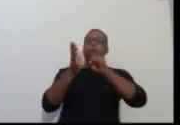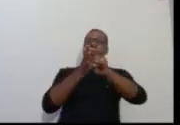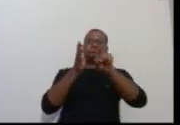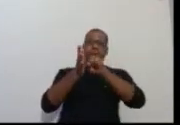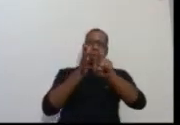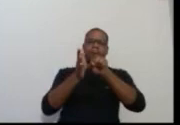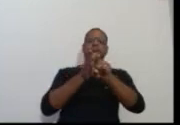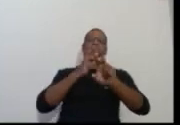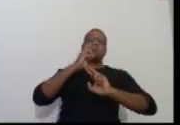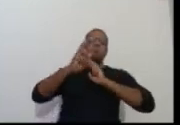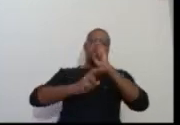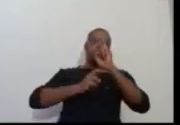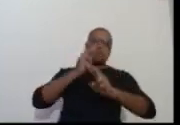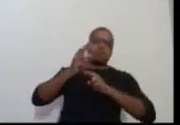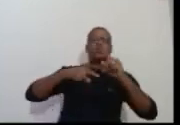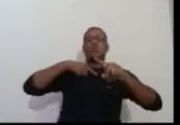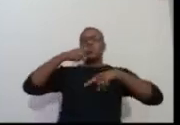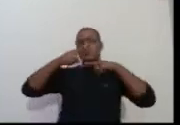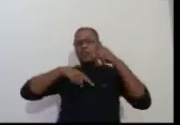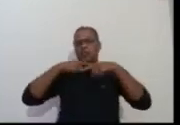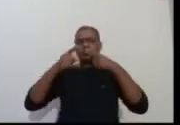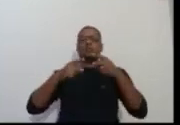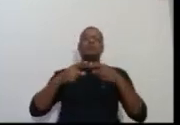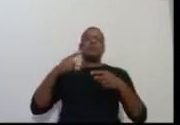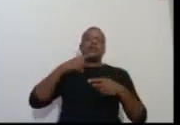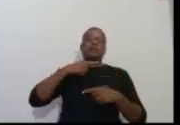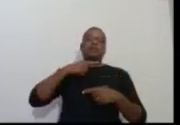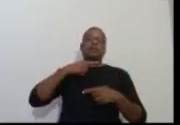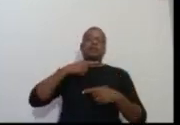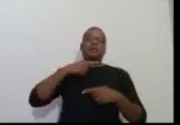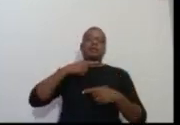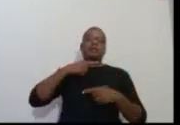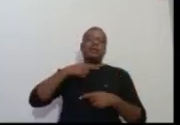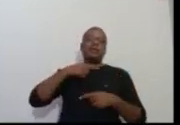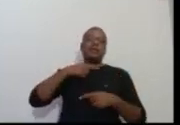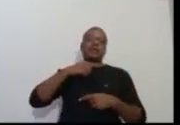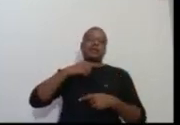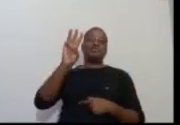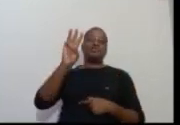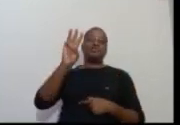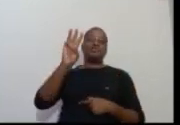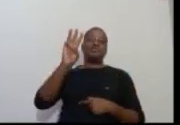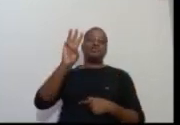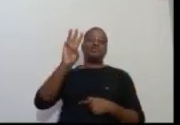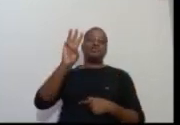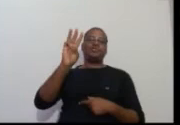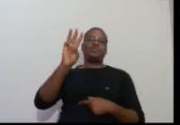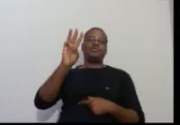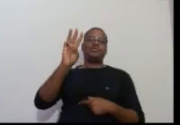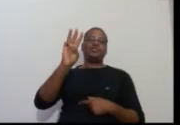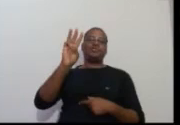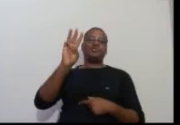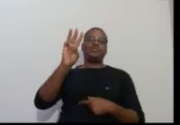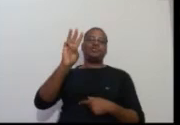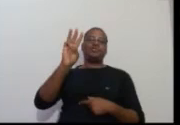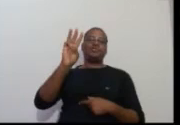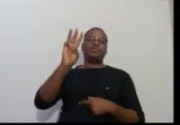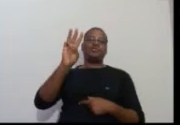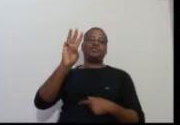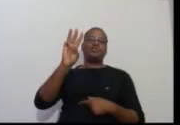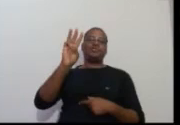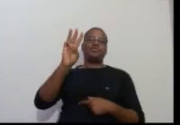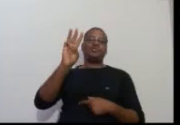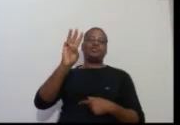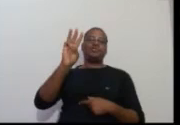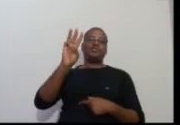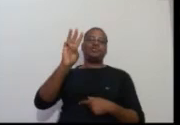Tá? Para nós aqui, nós passaremos para os nossos palestrantes. A equipe de moderadores segue à sua disposição a qualquer